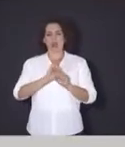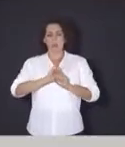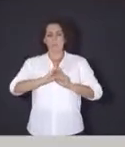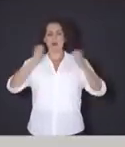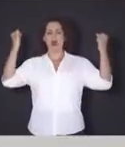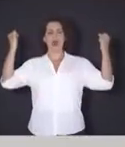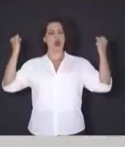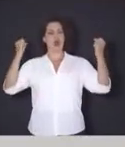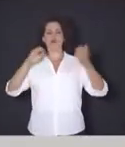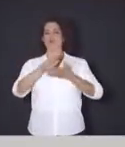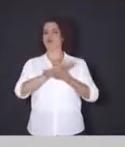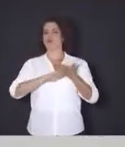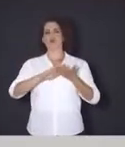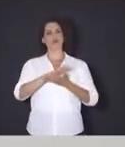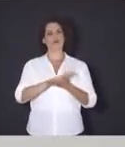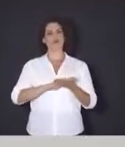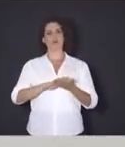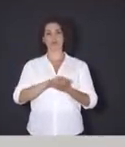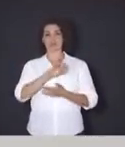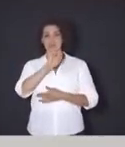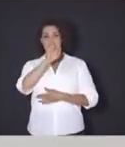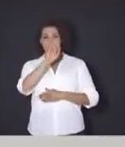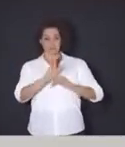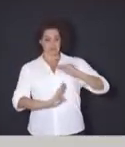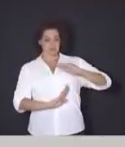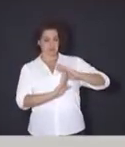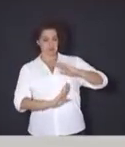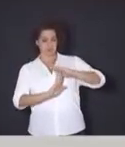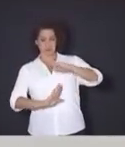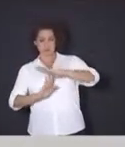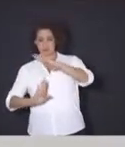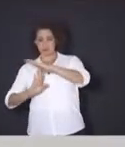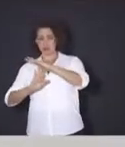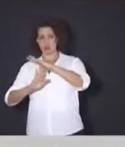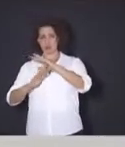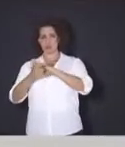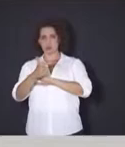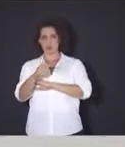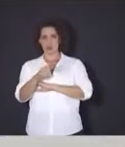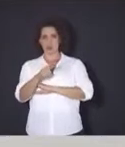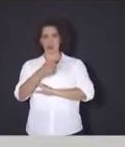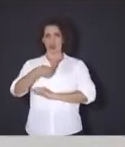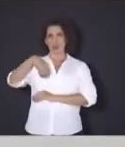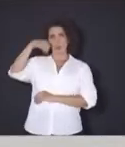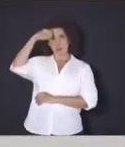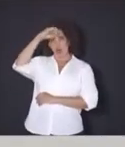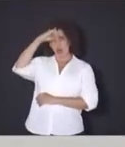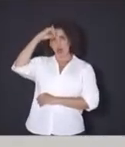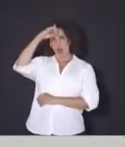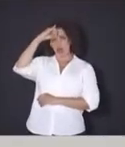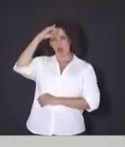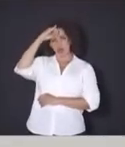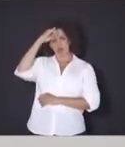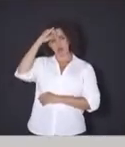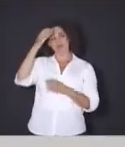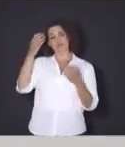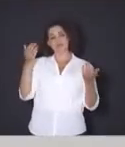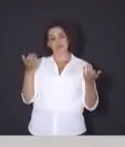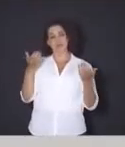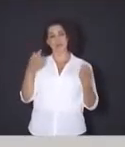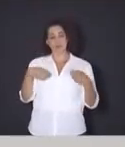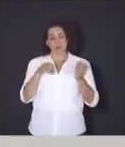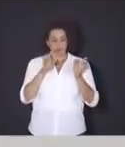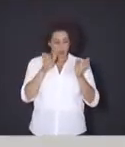se não houver limites para a idiotice esta isolar-se e